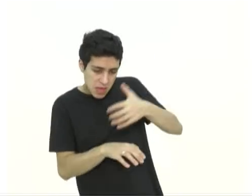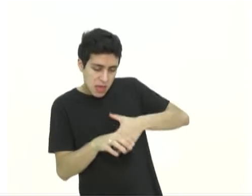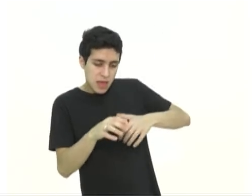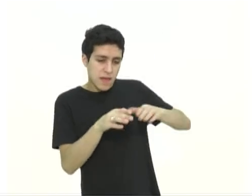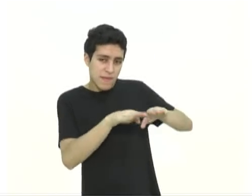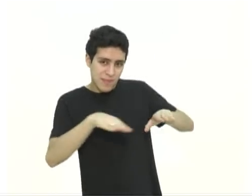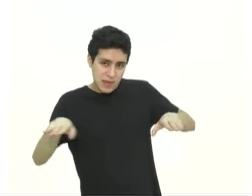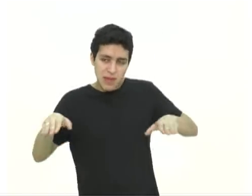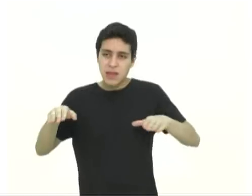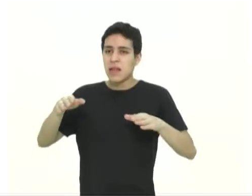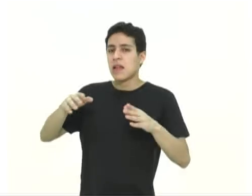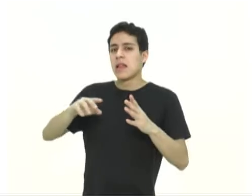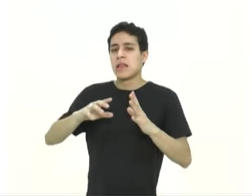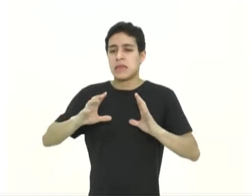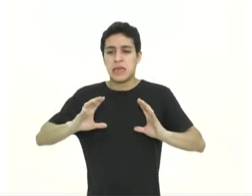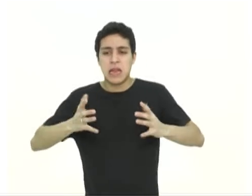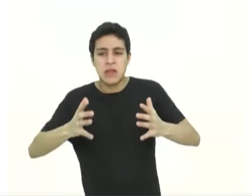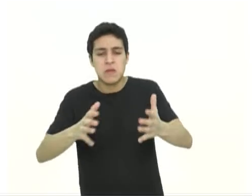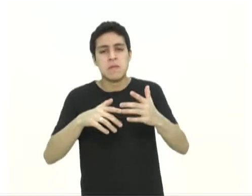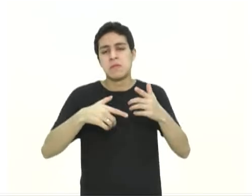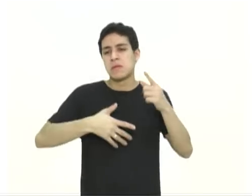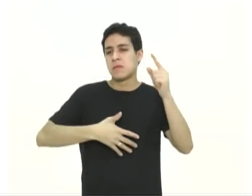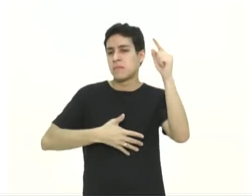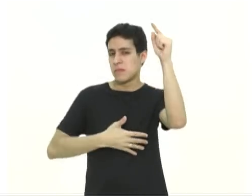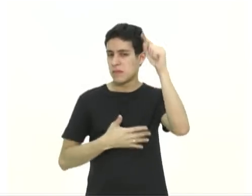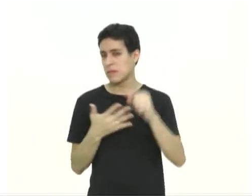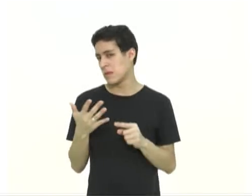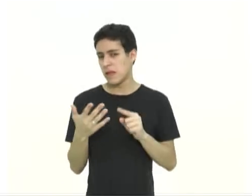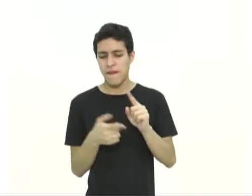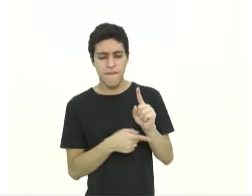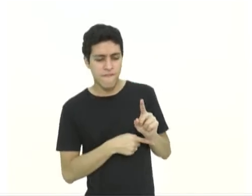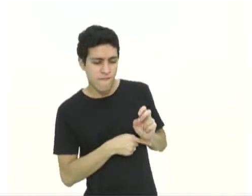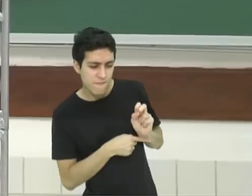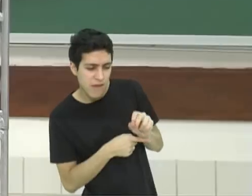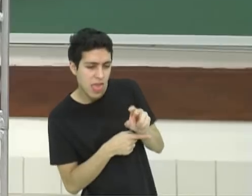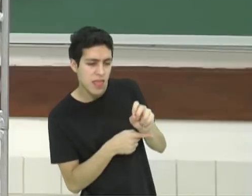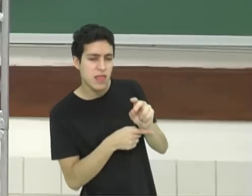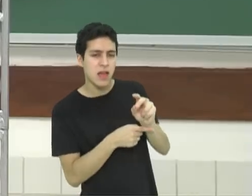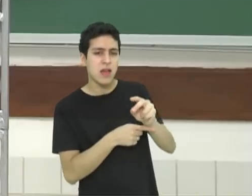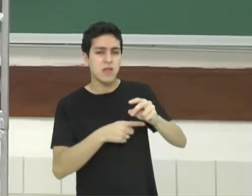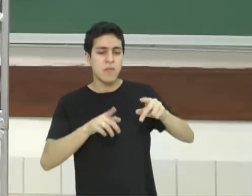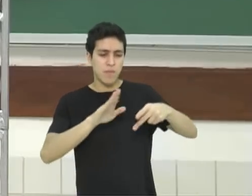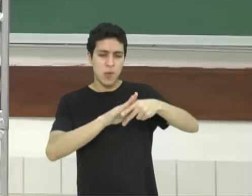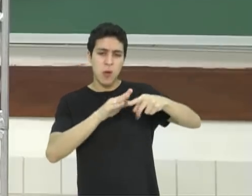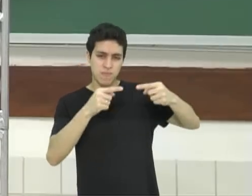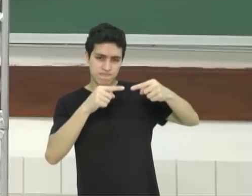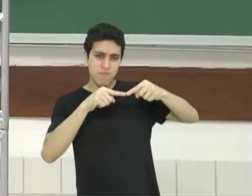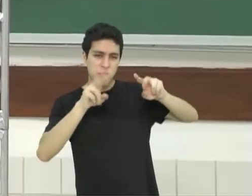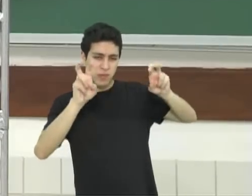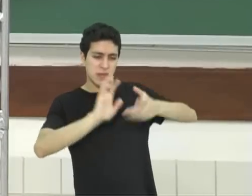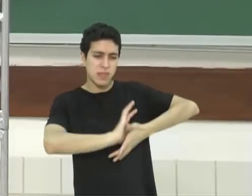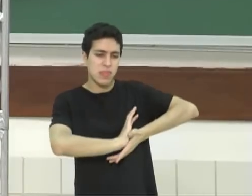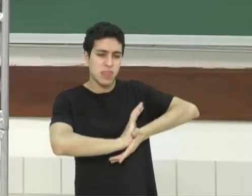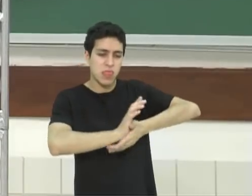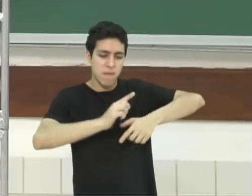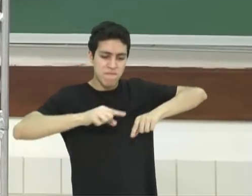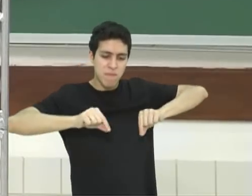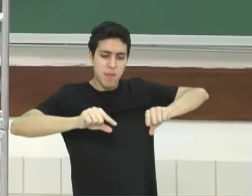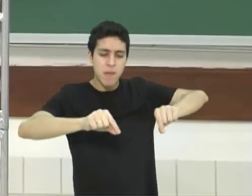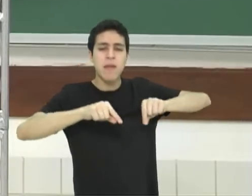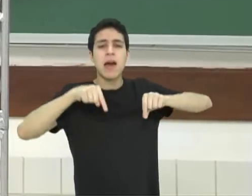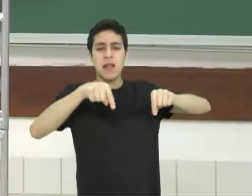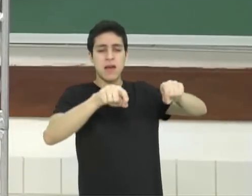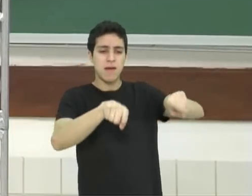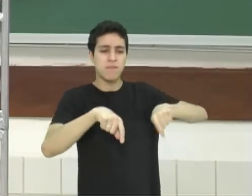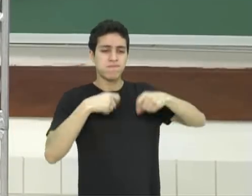e tratores, inseticidas, formicidas, herbicidas e produtos semelhantes. Então o Brasil importa